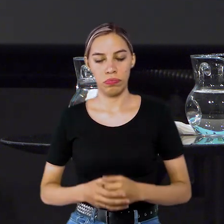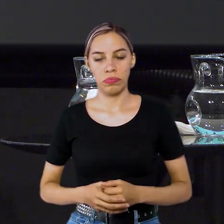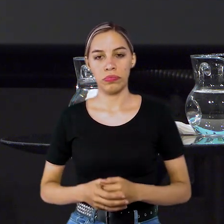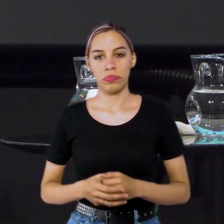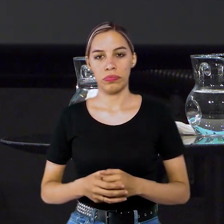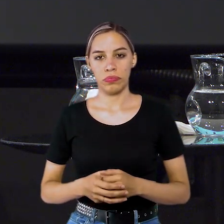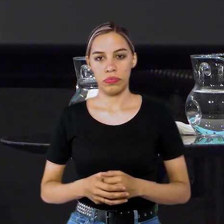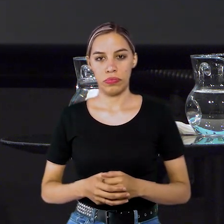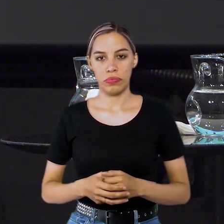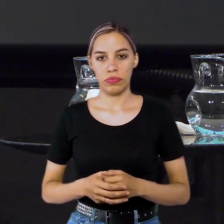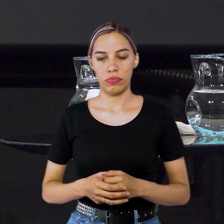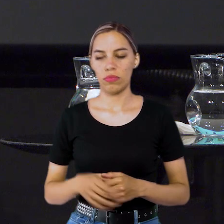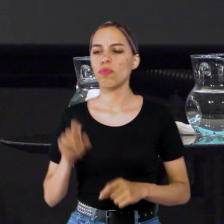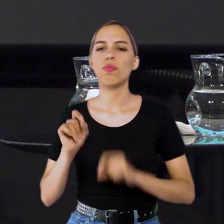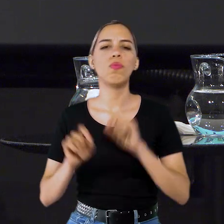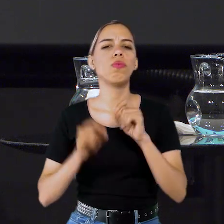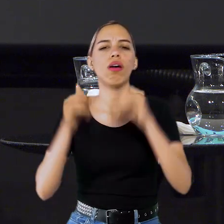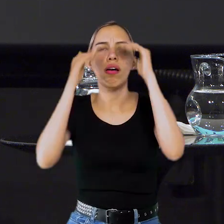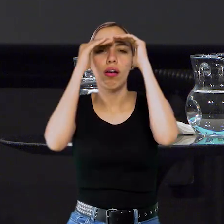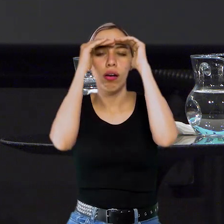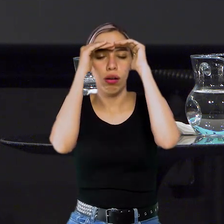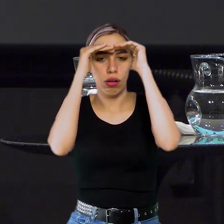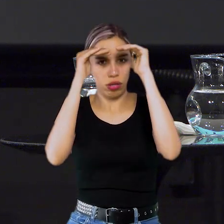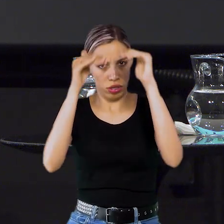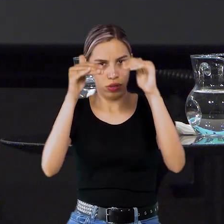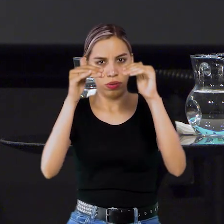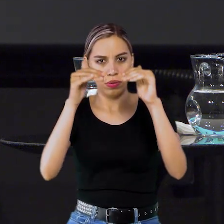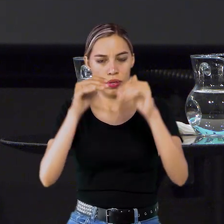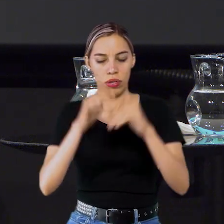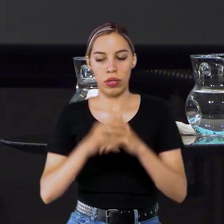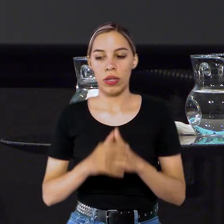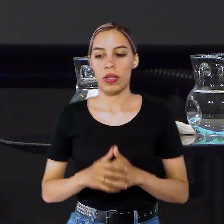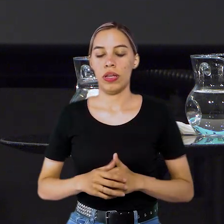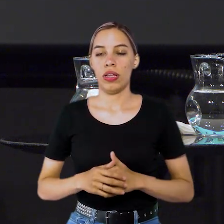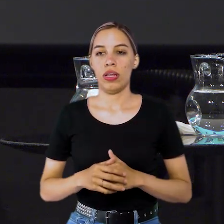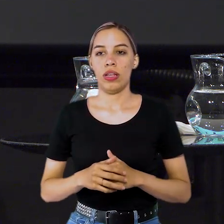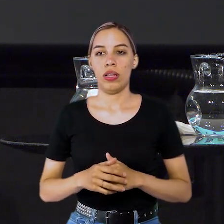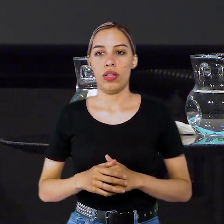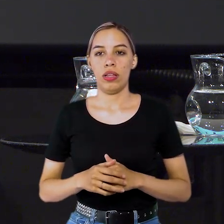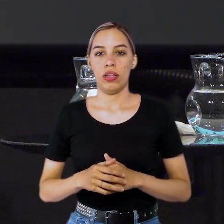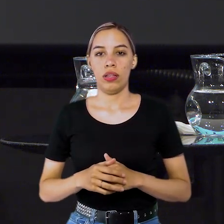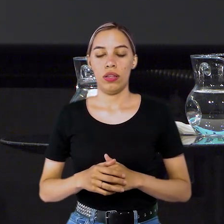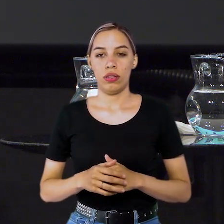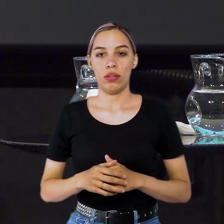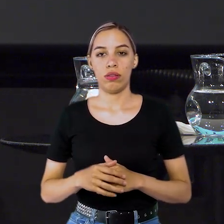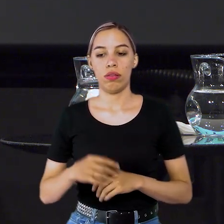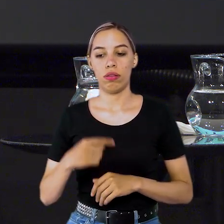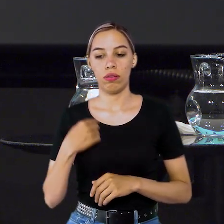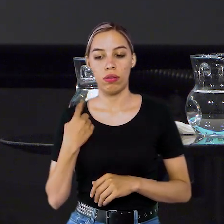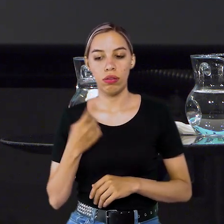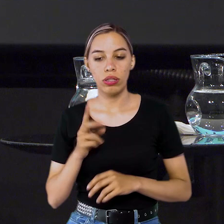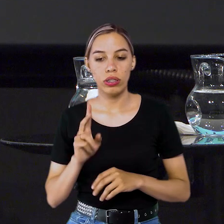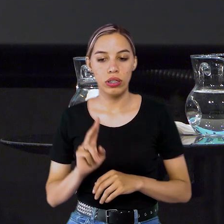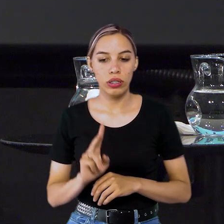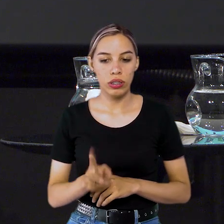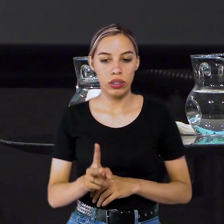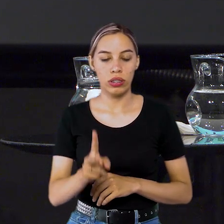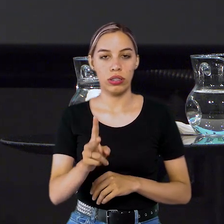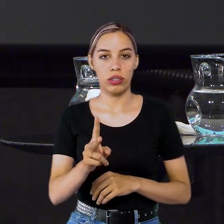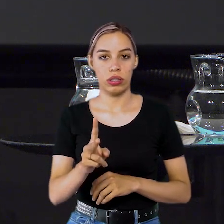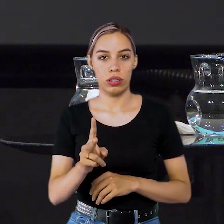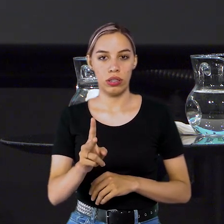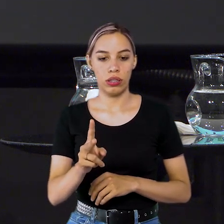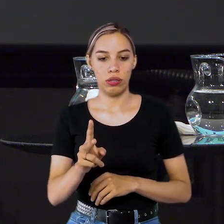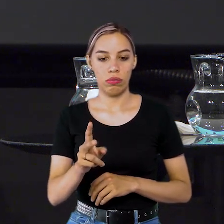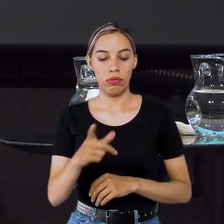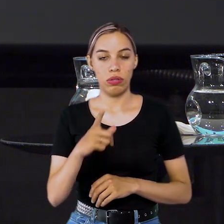Sempre obediente. O que é obediente? Esse ensinamento de Nyanderu, para que possamos sempre